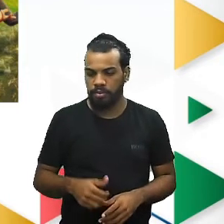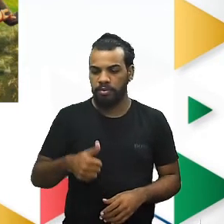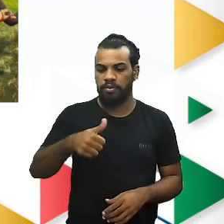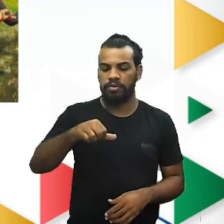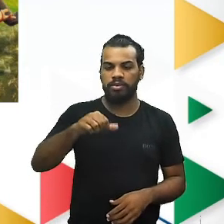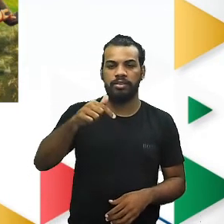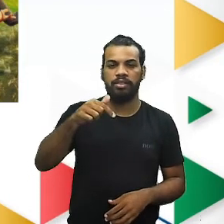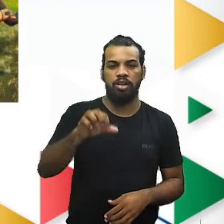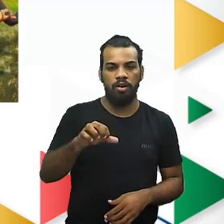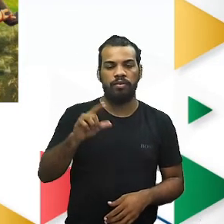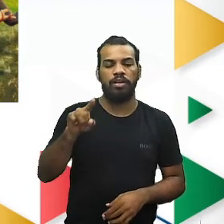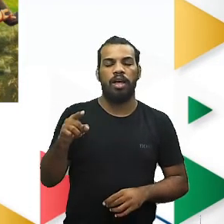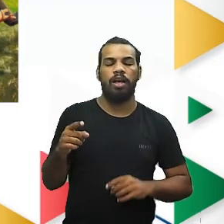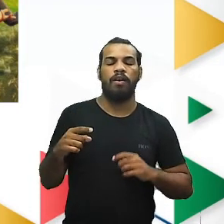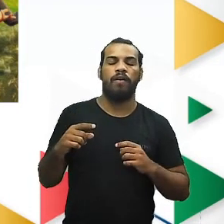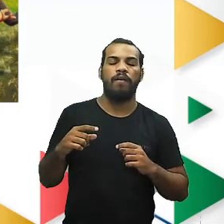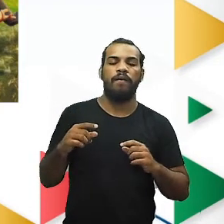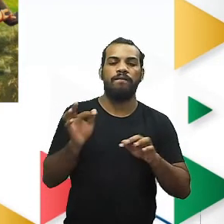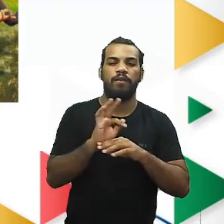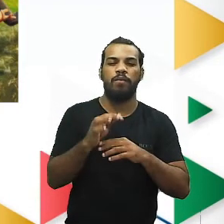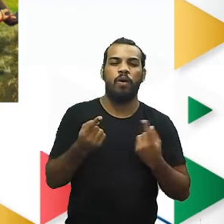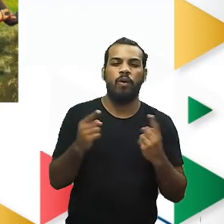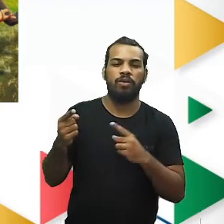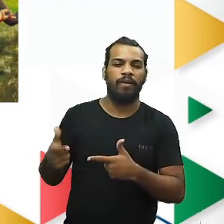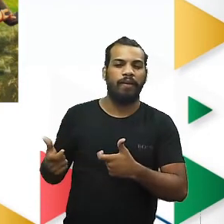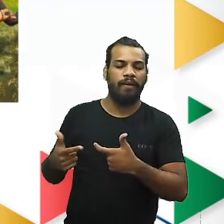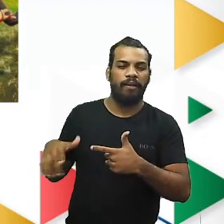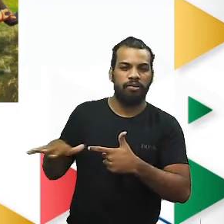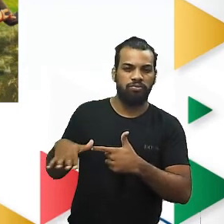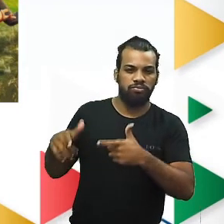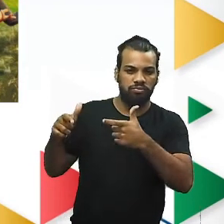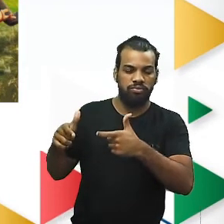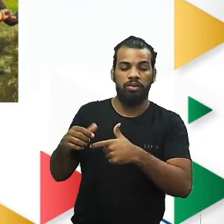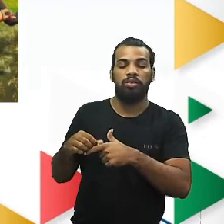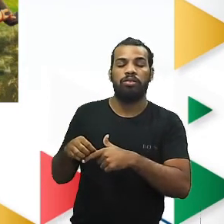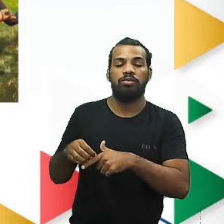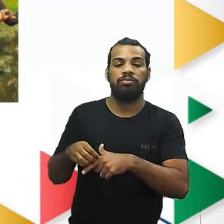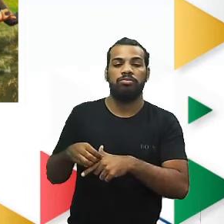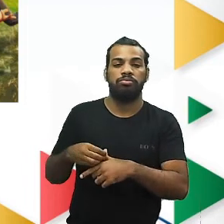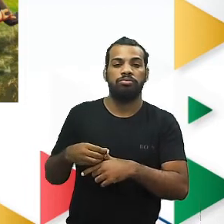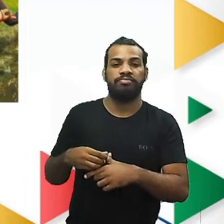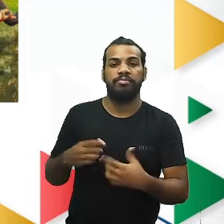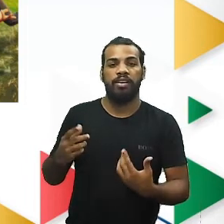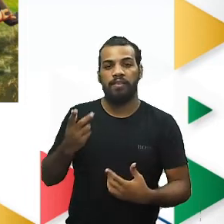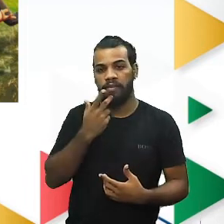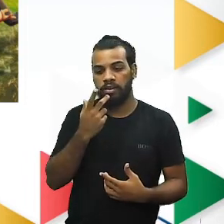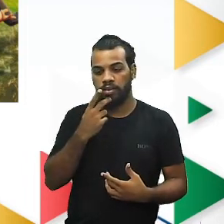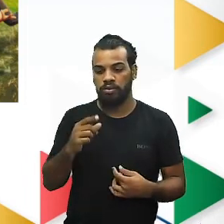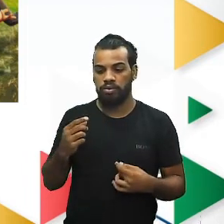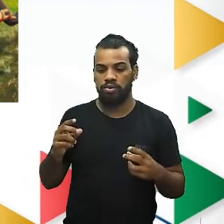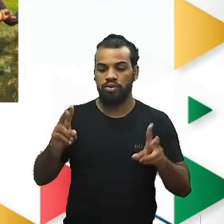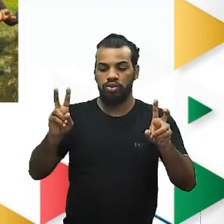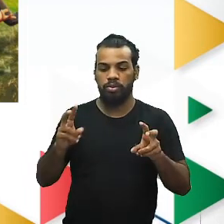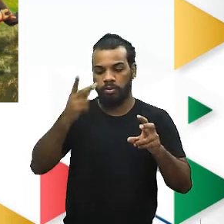Hair, né, que também foi grande destaque, fez muito sucesso, porque falava muito dos hippies, eles